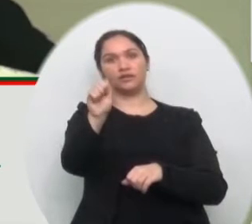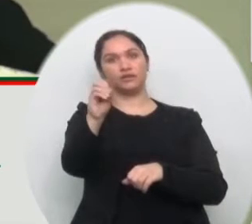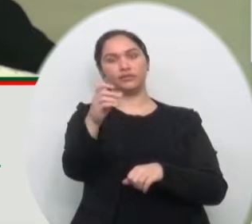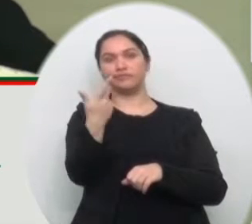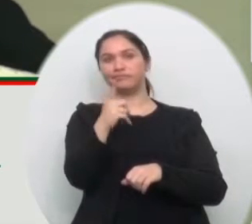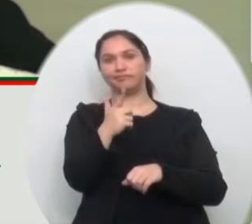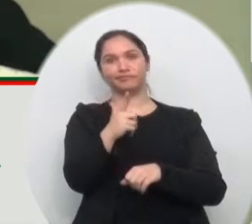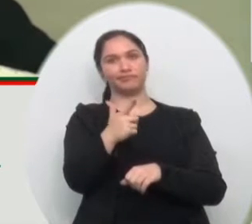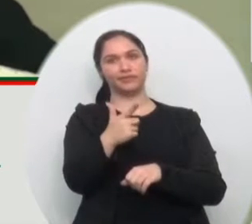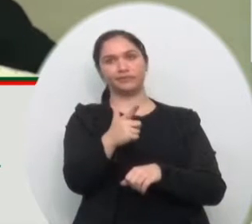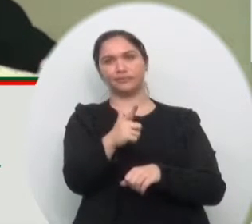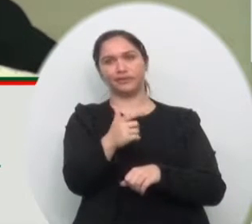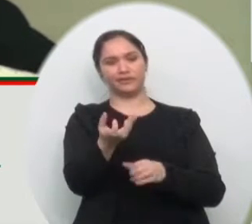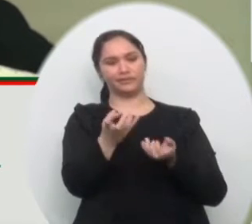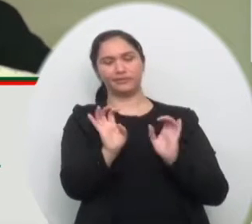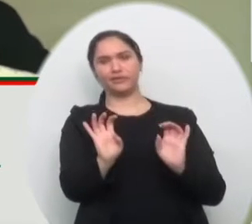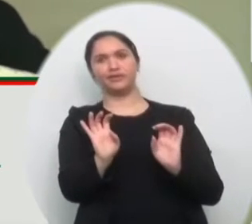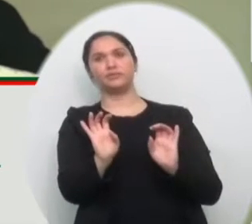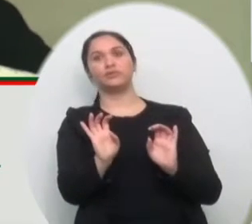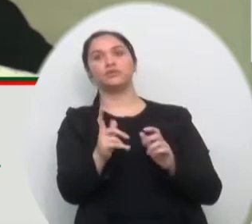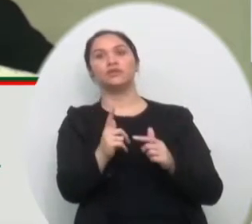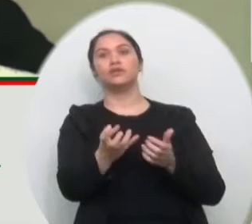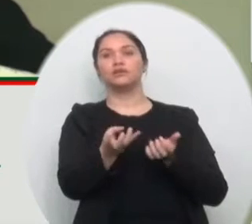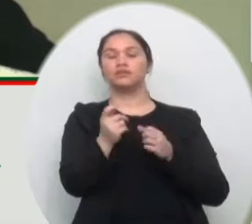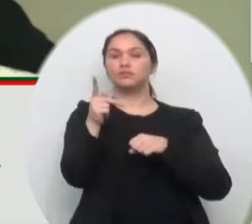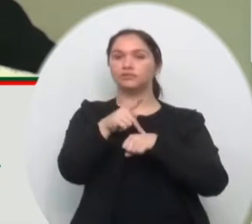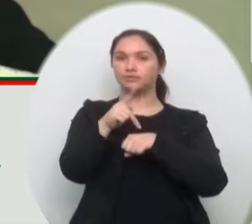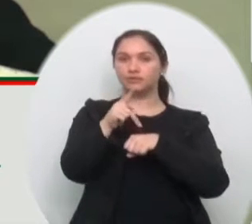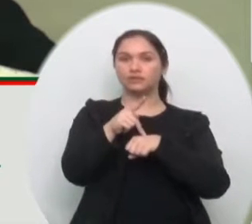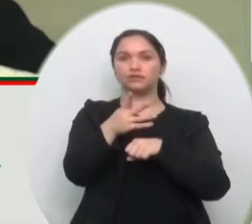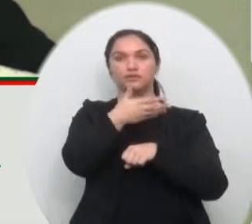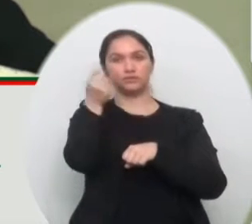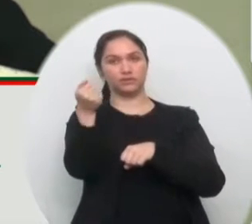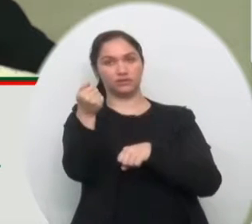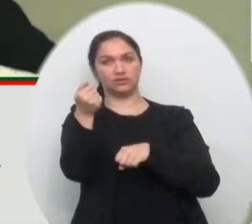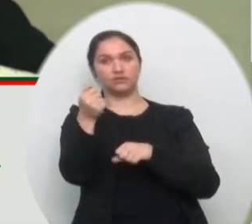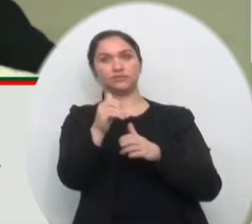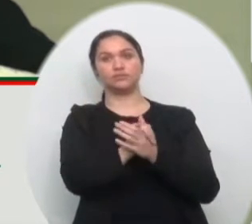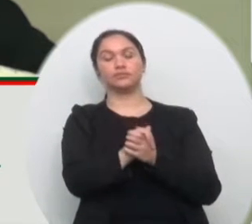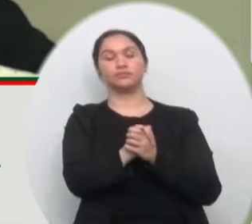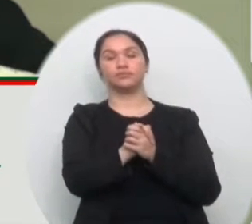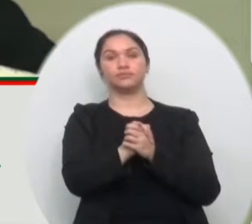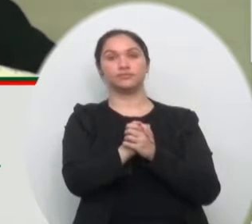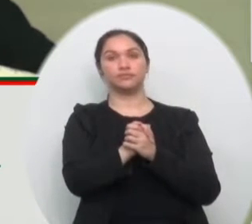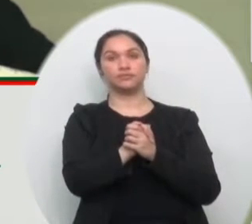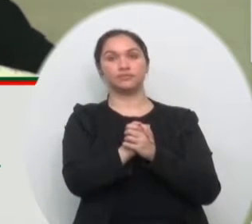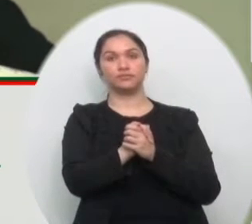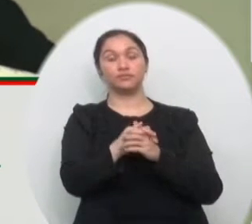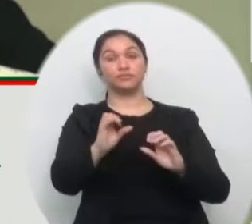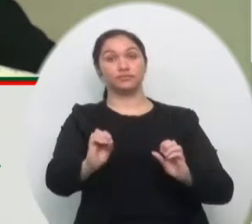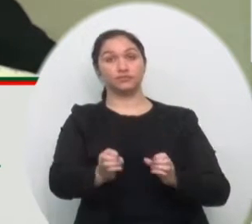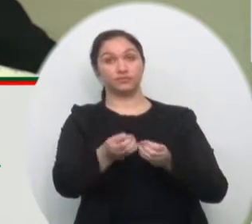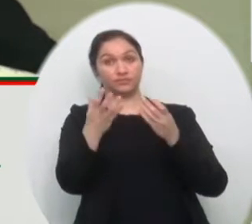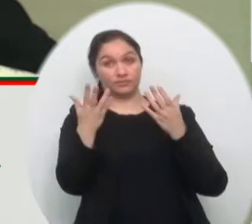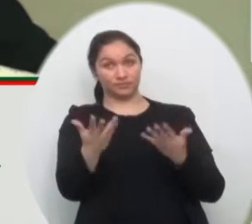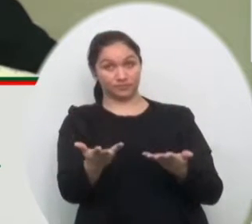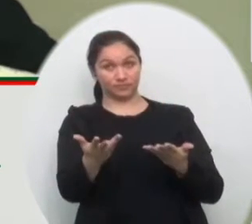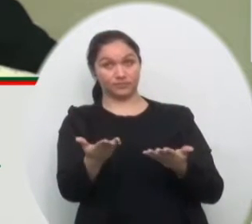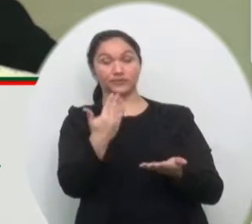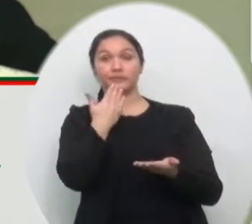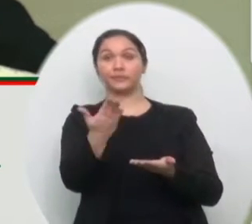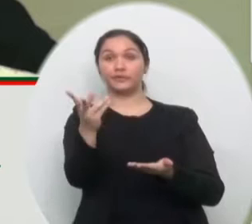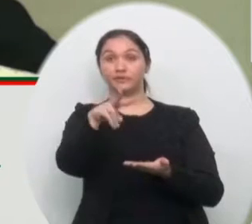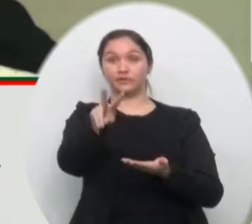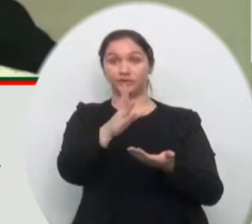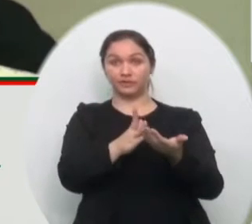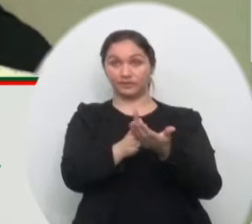região, que a gente está pedindo, já não é a primeira vez que a gente faz alguns pedidos nesse sentido, né? Então, isso aí, eu peço a aprovação